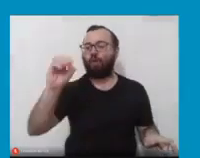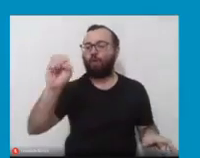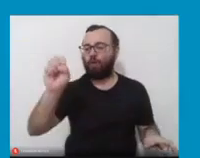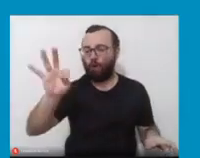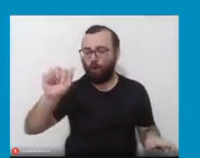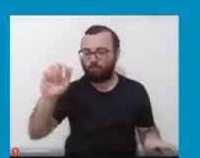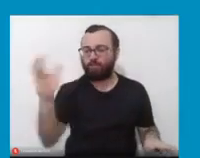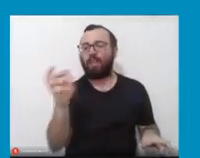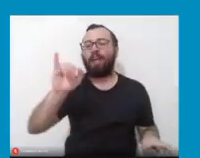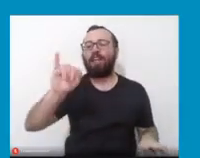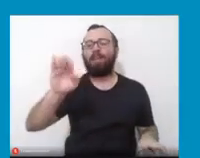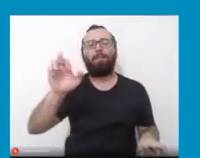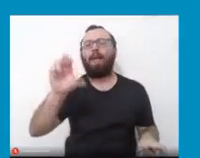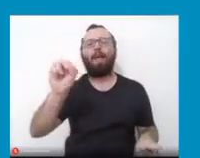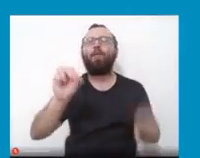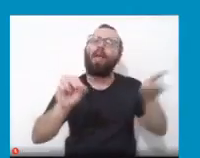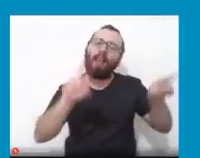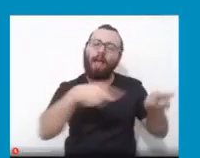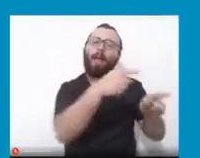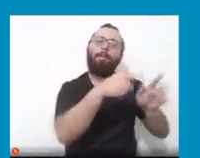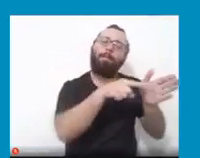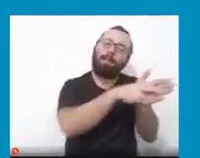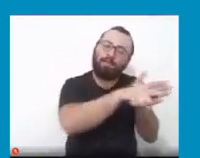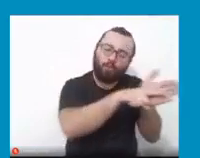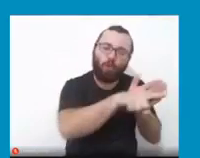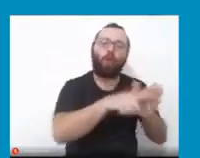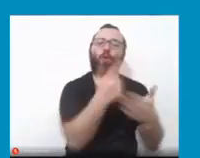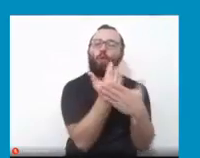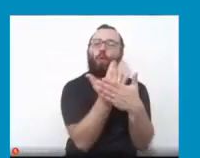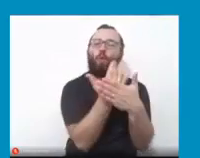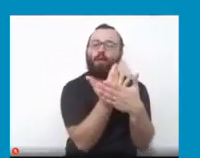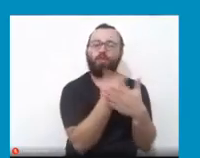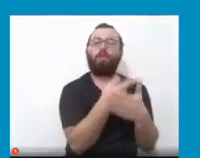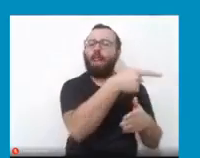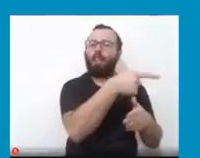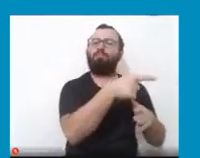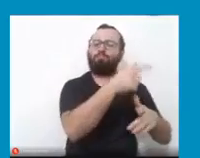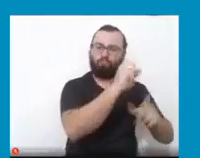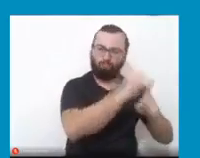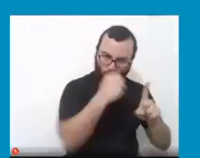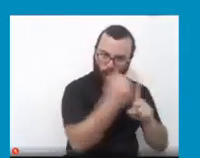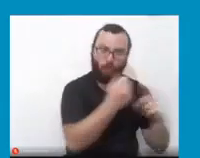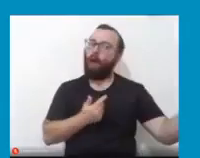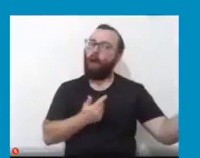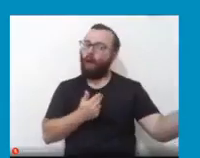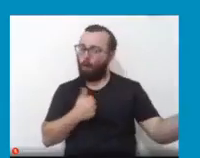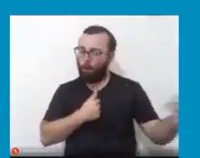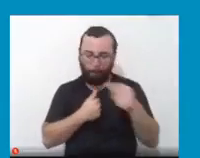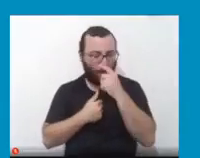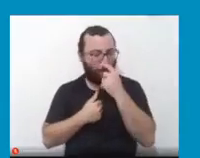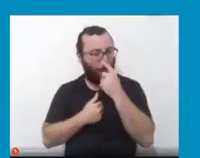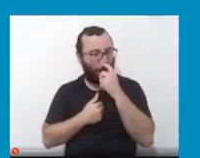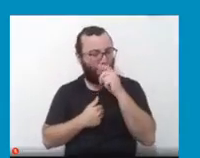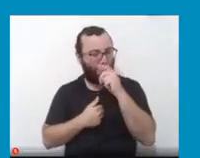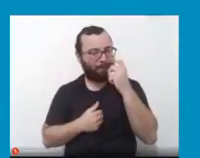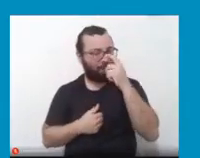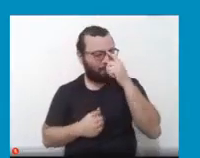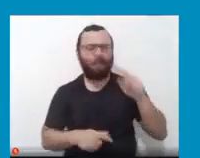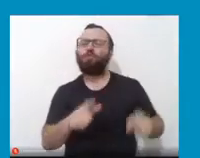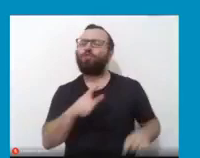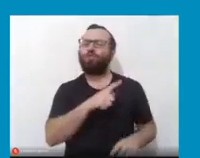e pesquisador do IESP, da UERJ, sociólogo como eu, e que tem muitos